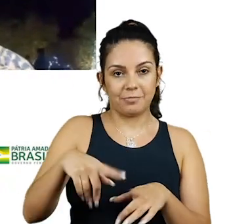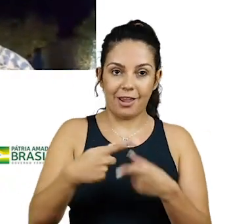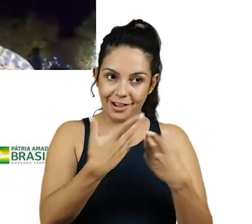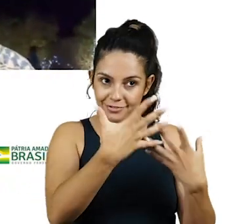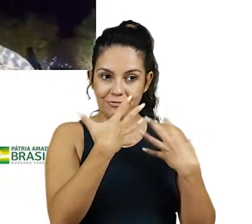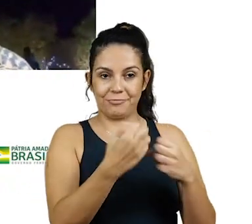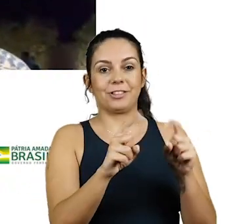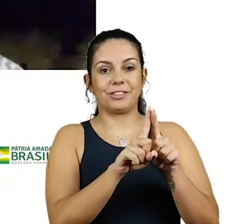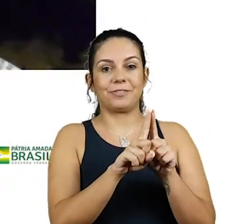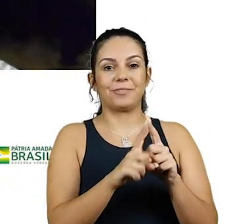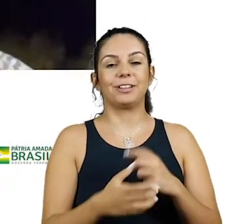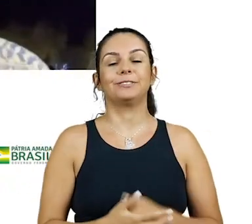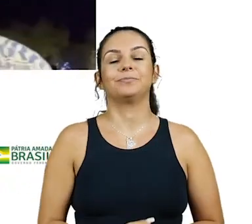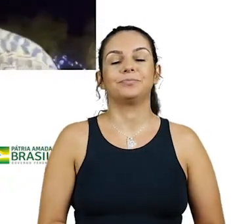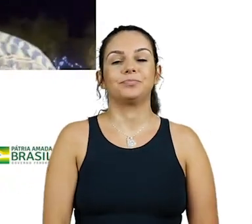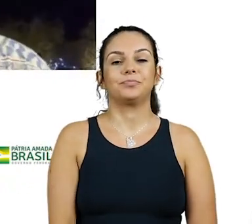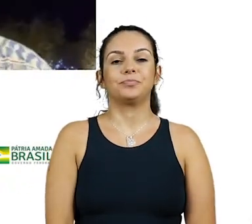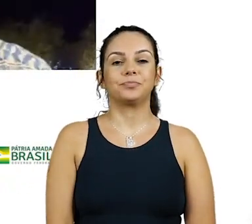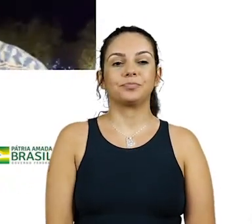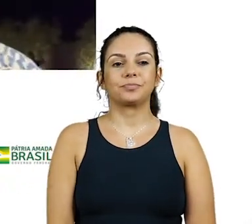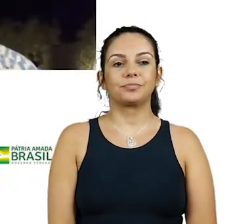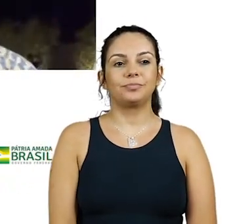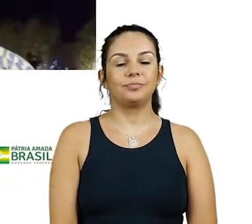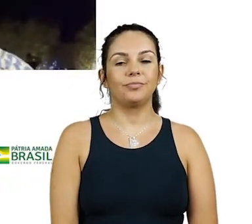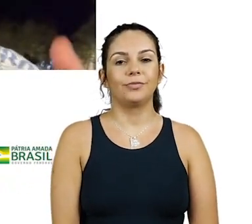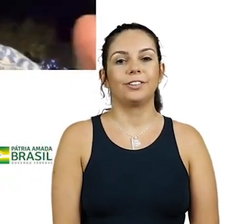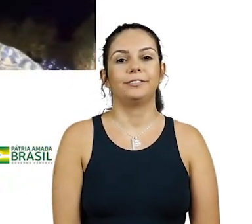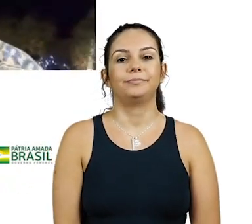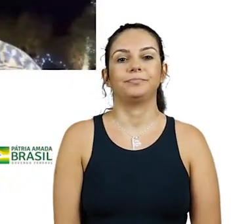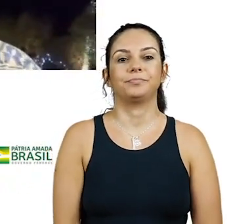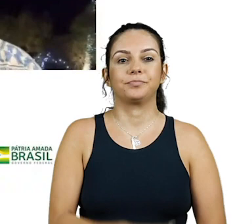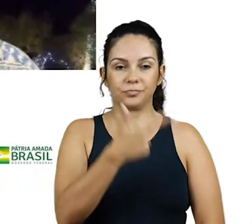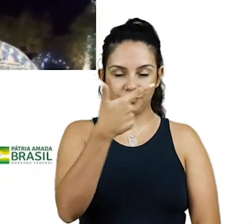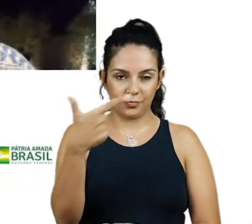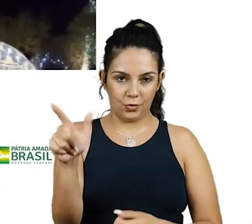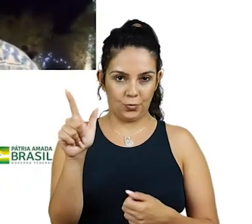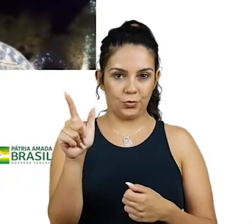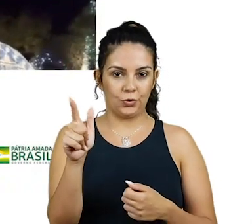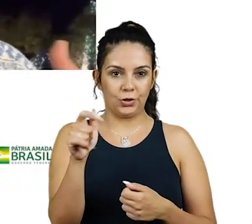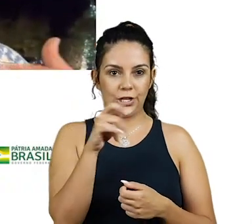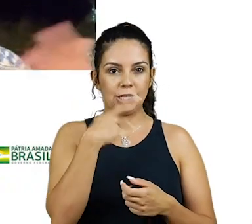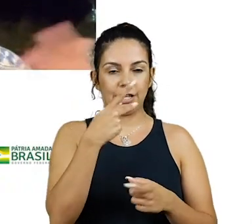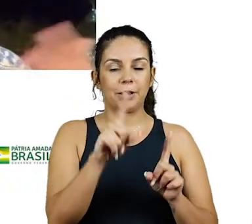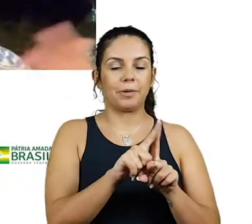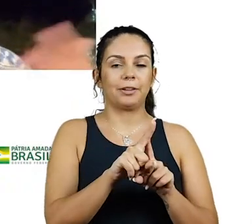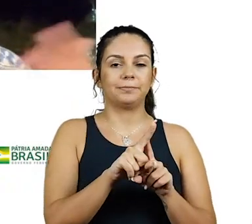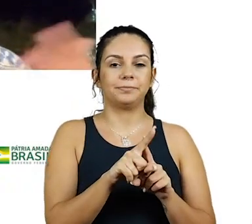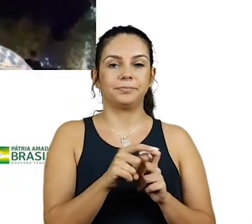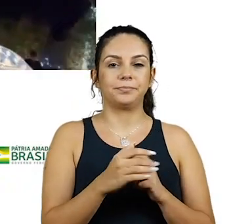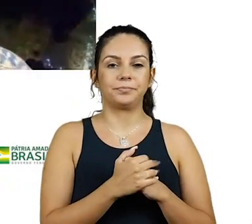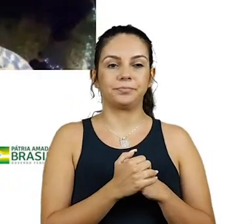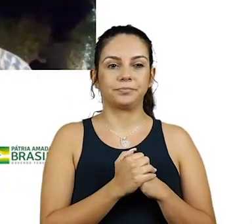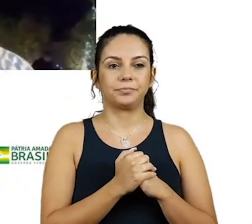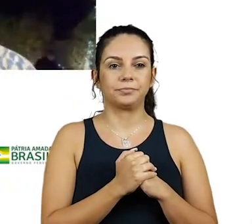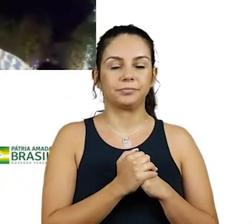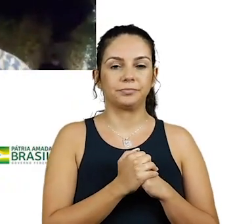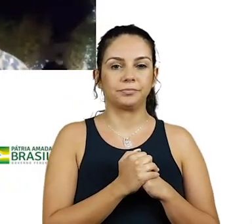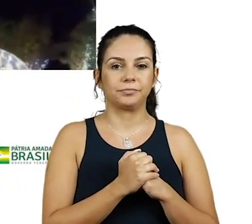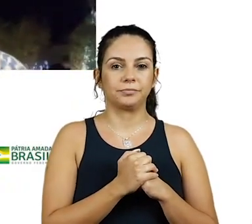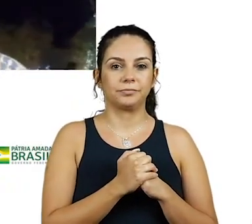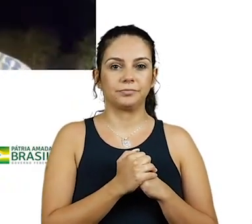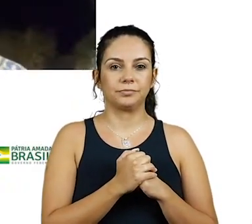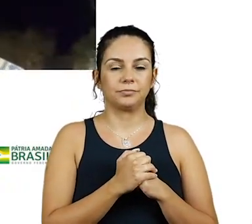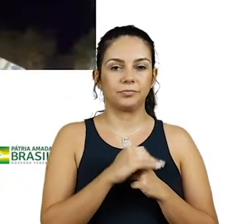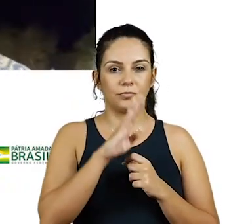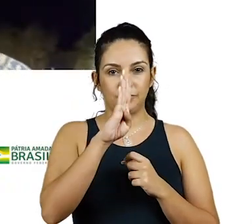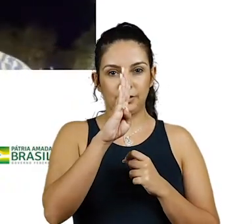tomaram essa ciência. E como isso, várias situações. A outra que eu cito também chama